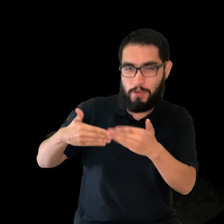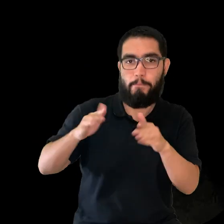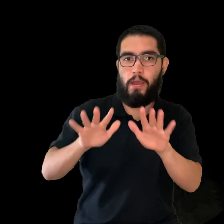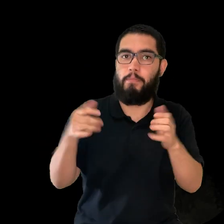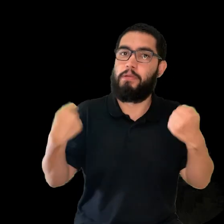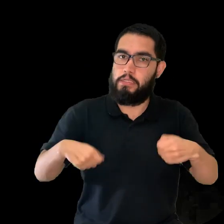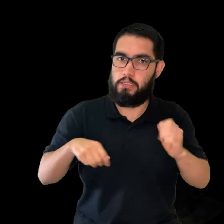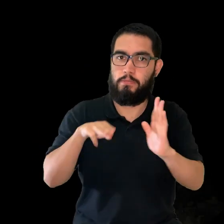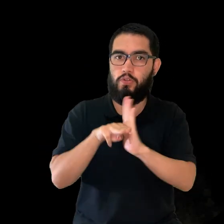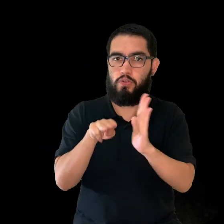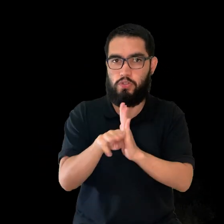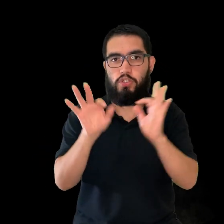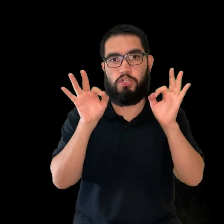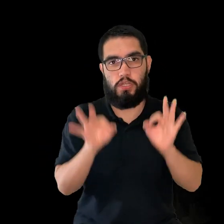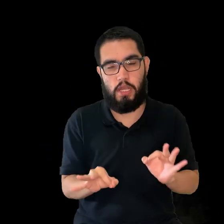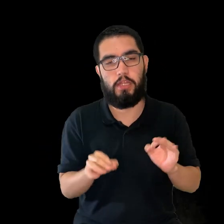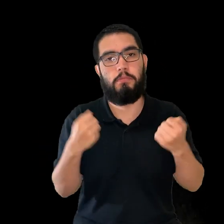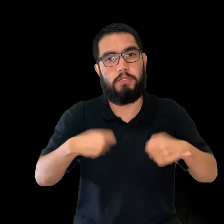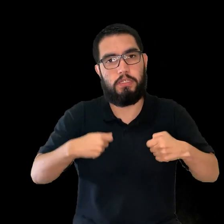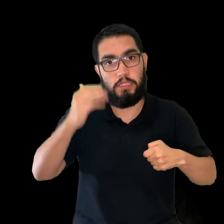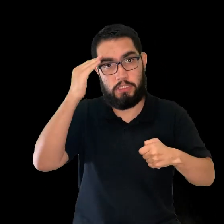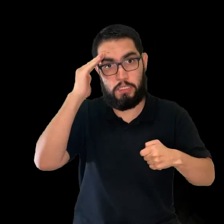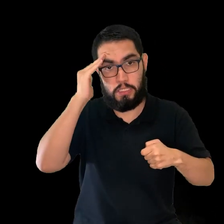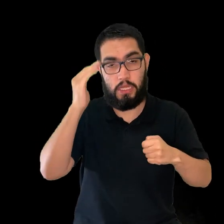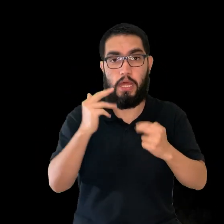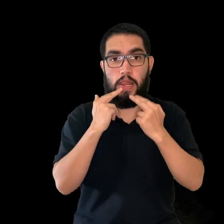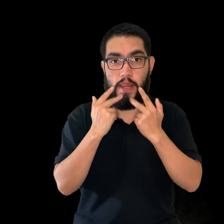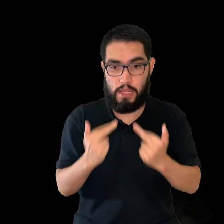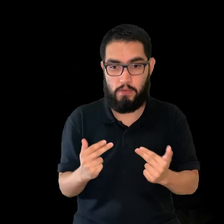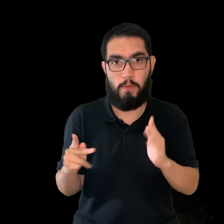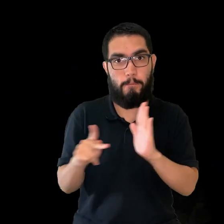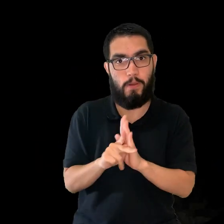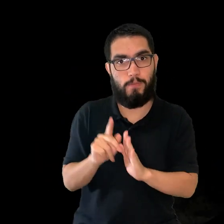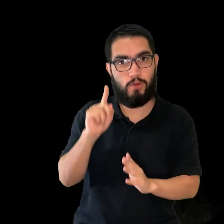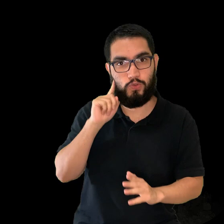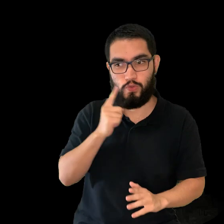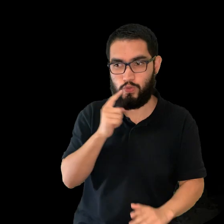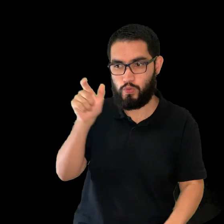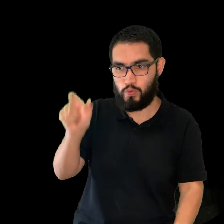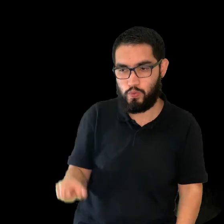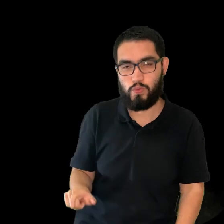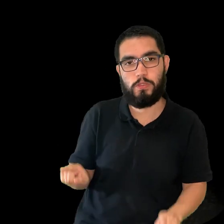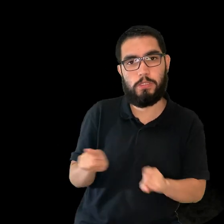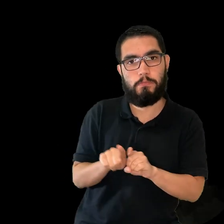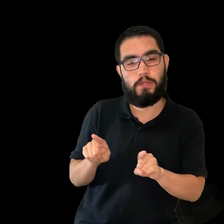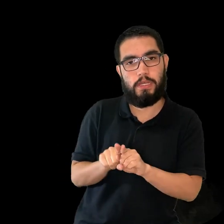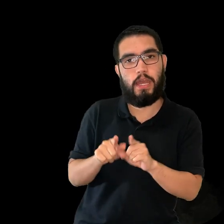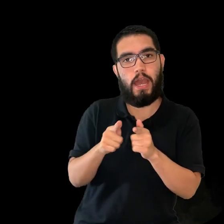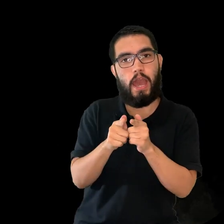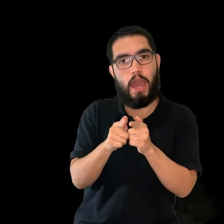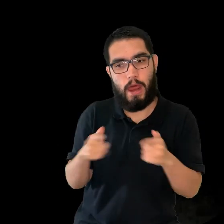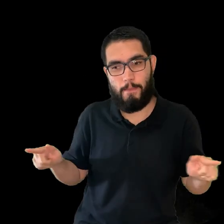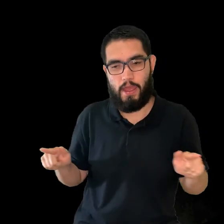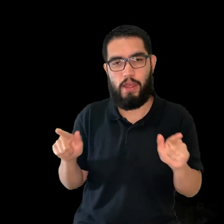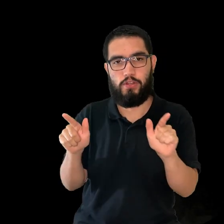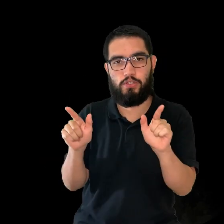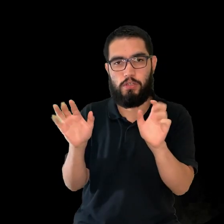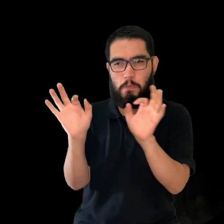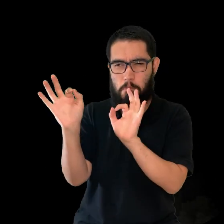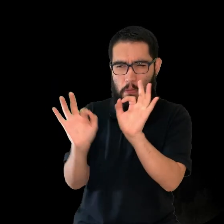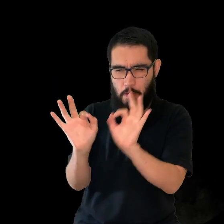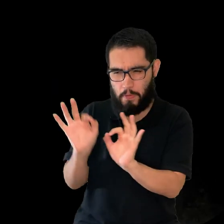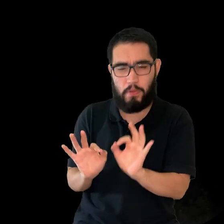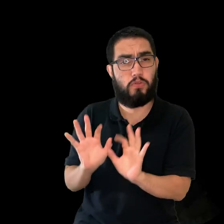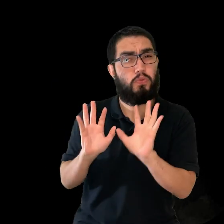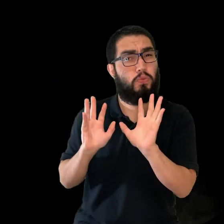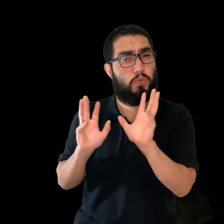precisa sim ter uma metodologia adequada, você entender a língua do surdo em si, a estrutura gramatical, tem